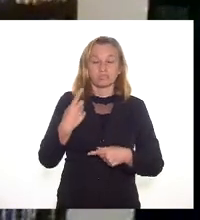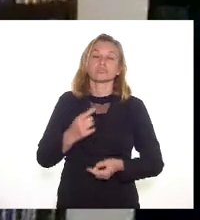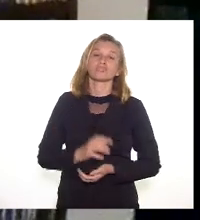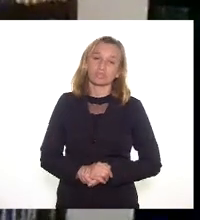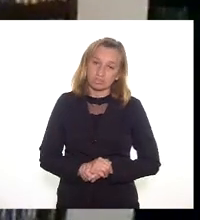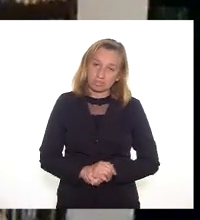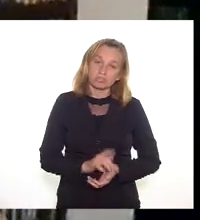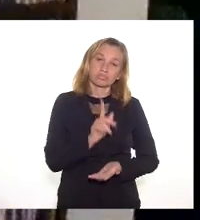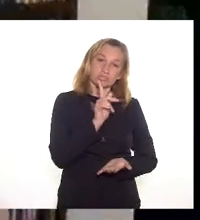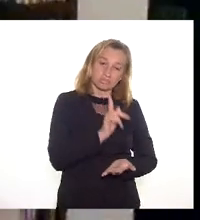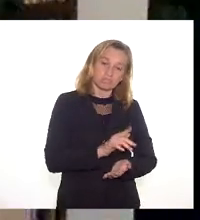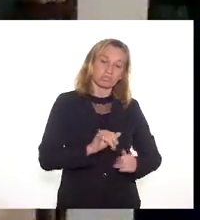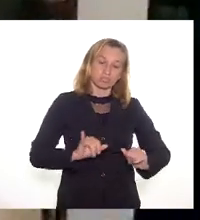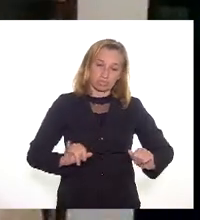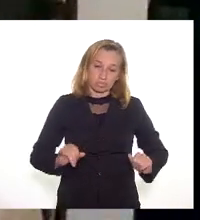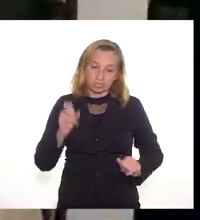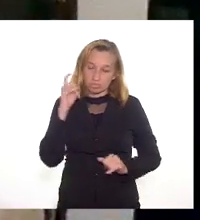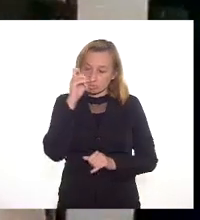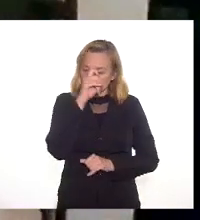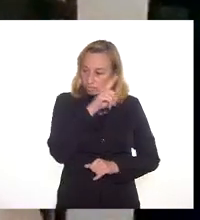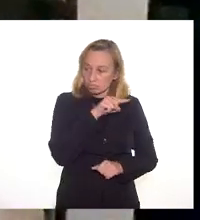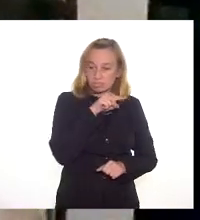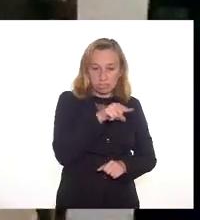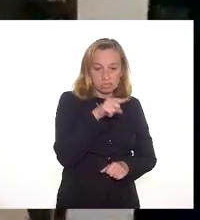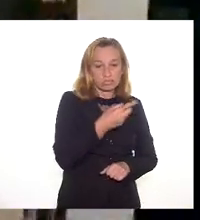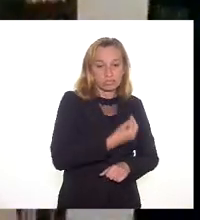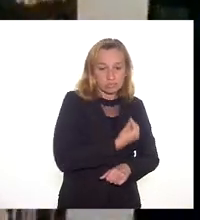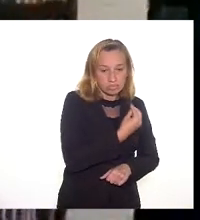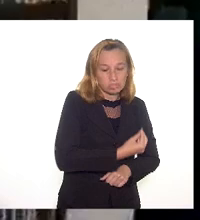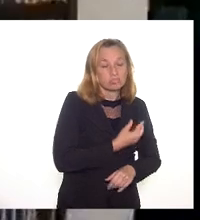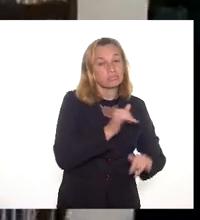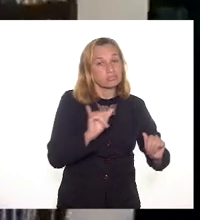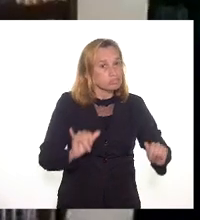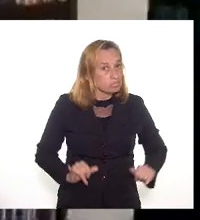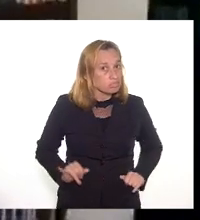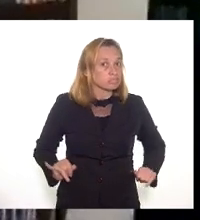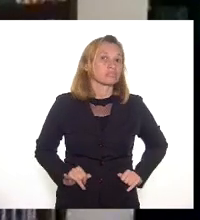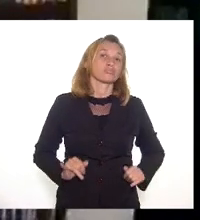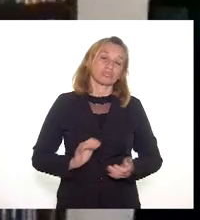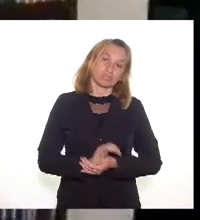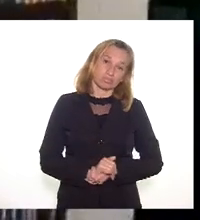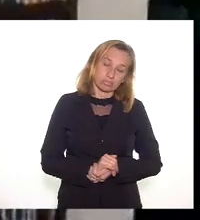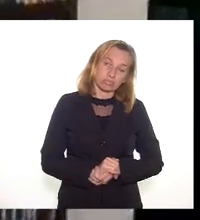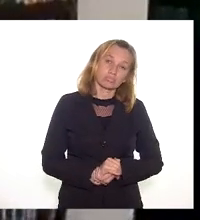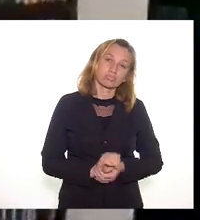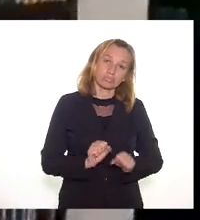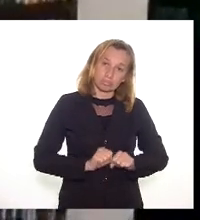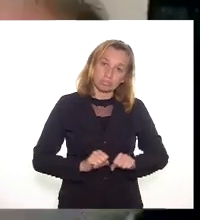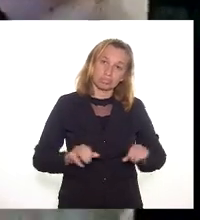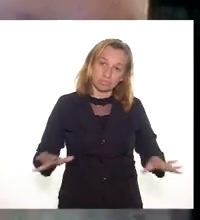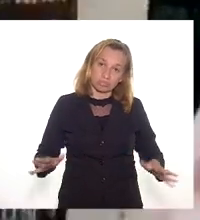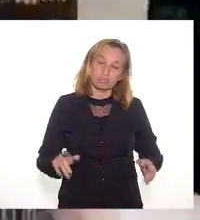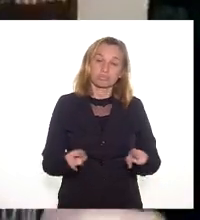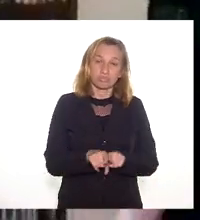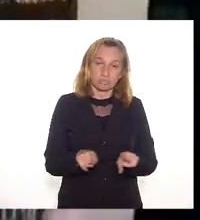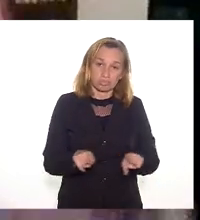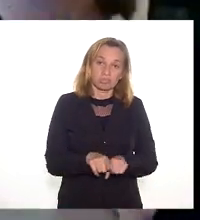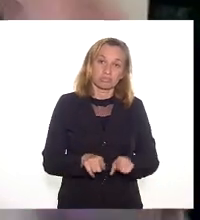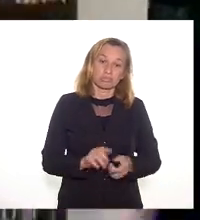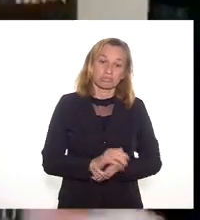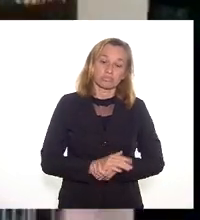das dificuldades daqueles que vivem sofrendo atualmente com esta pandemia e também